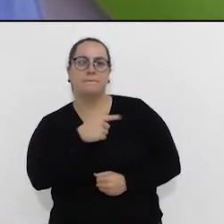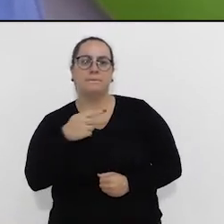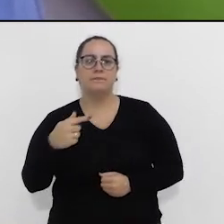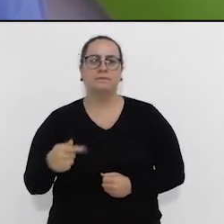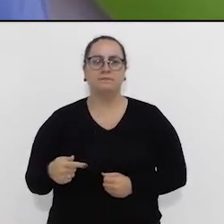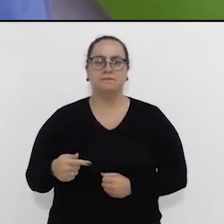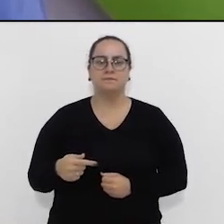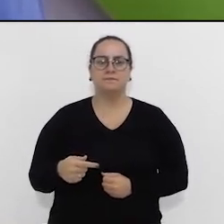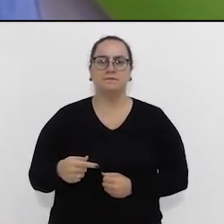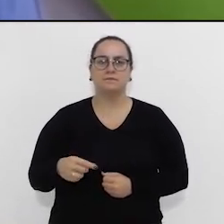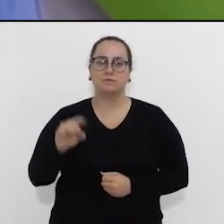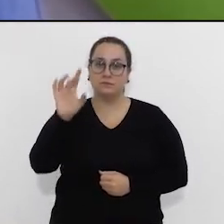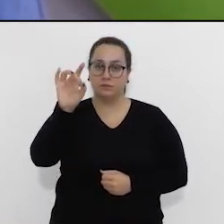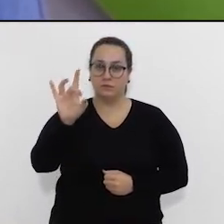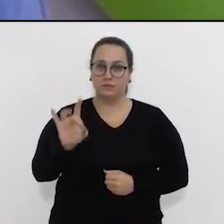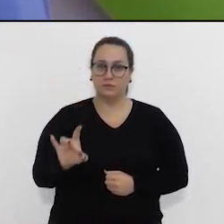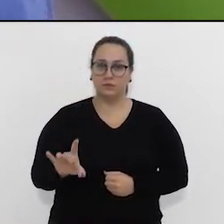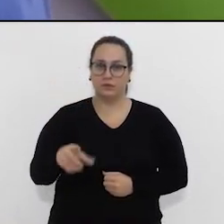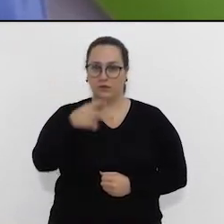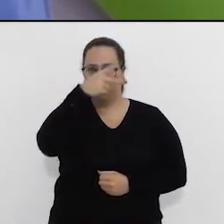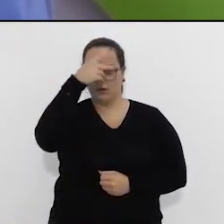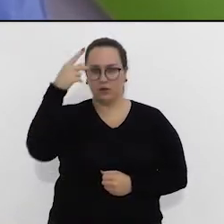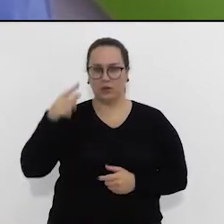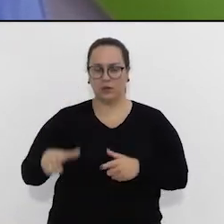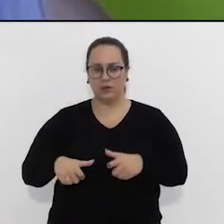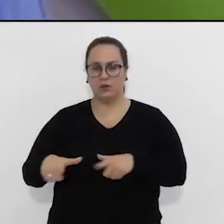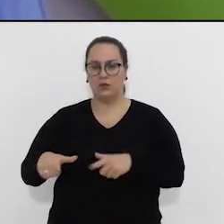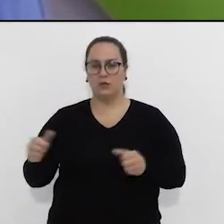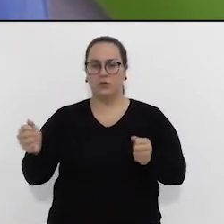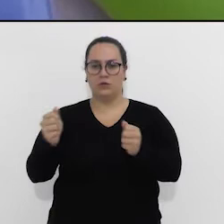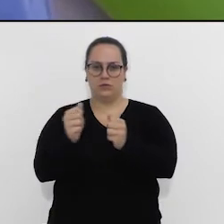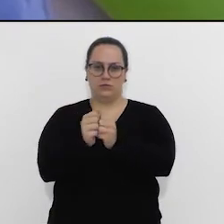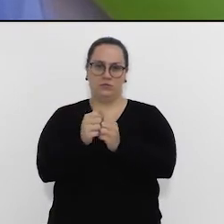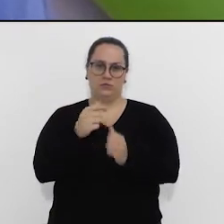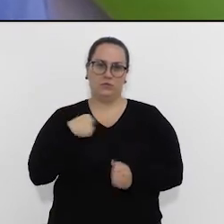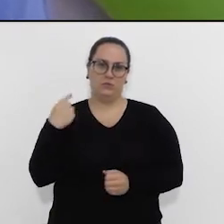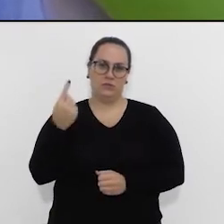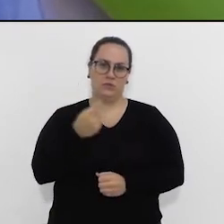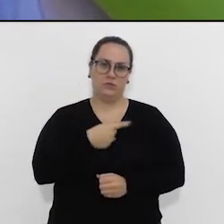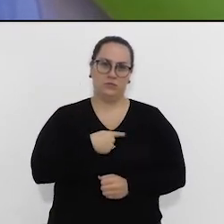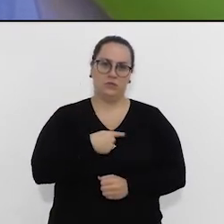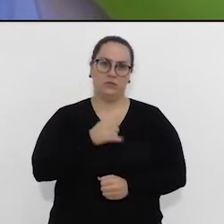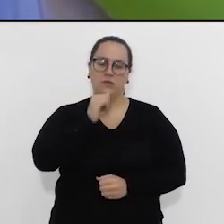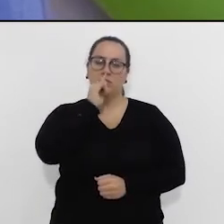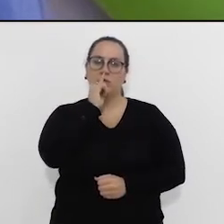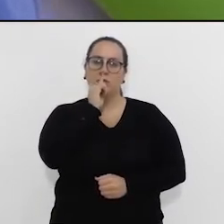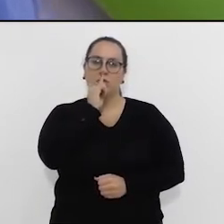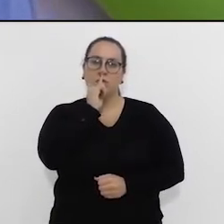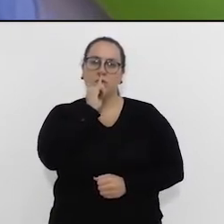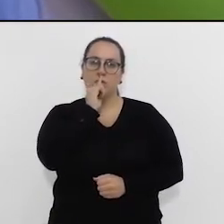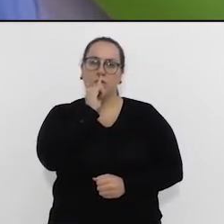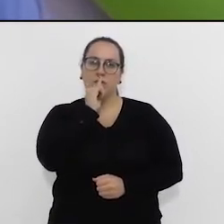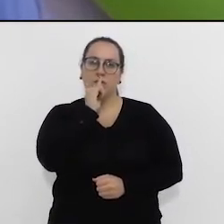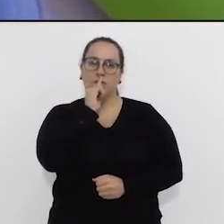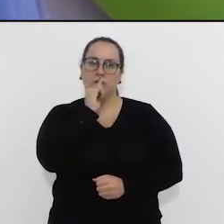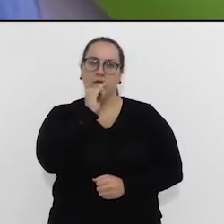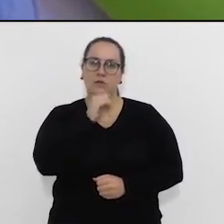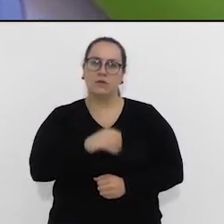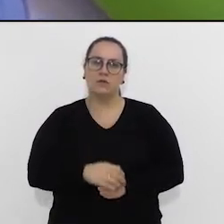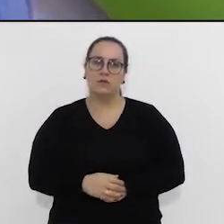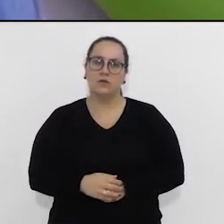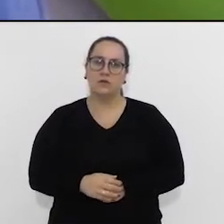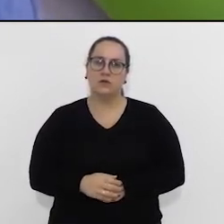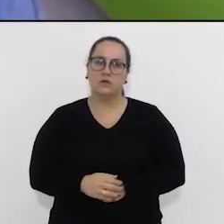o que que nós vamos fazer priorizar as empresas que estão aqui com a gente do sempre de exemplo por exemplo pessoa a